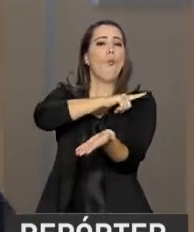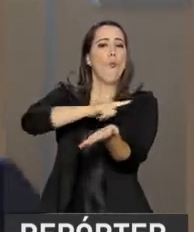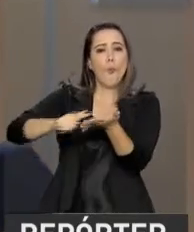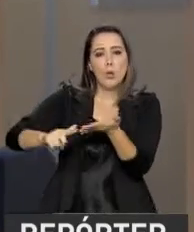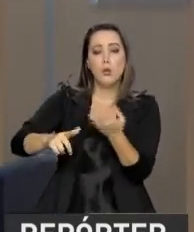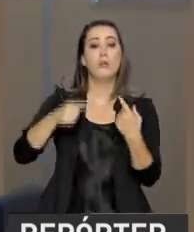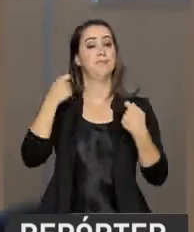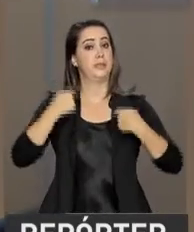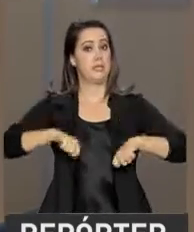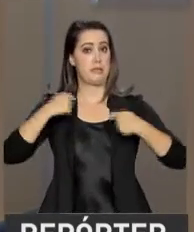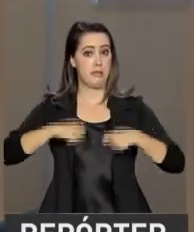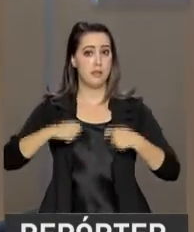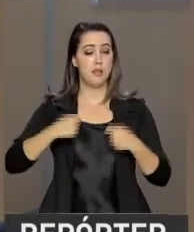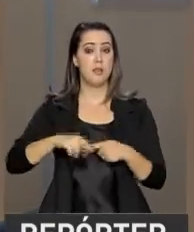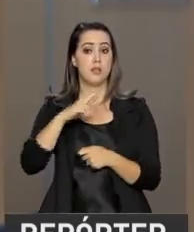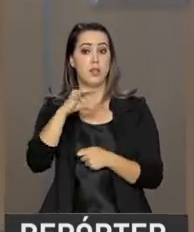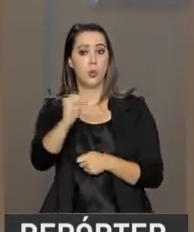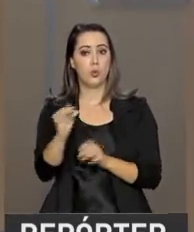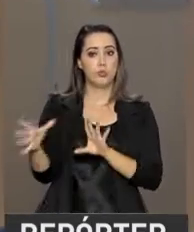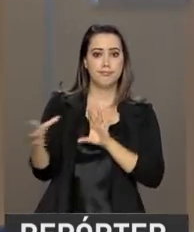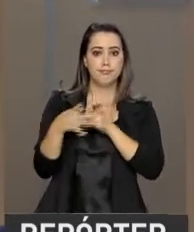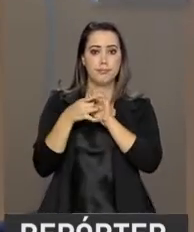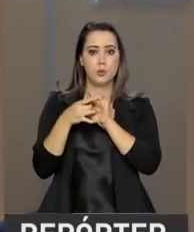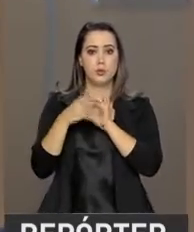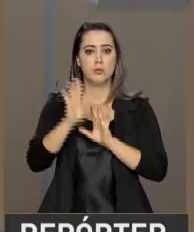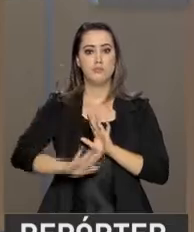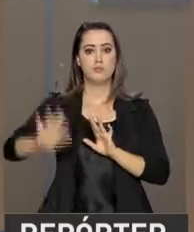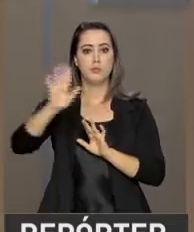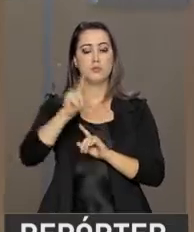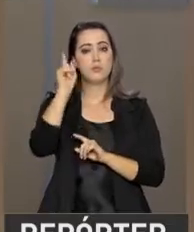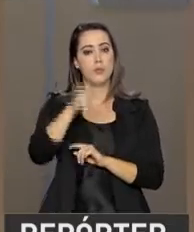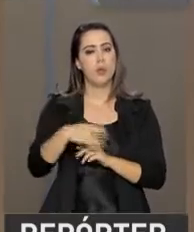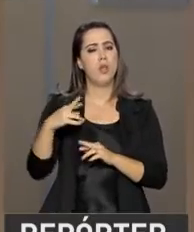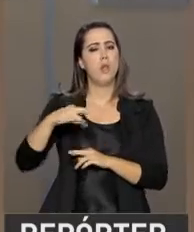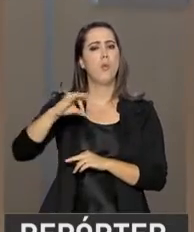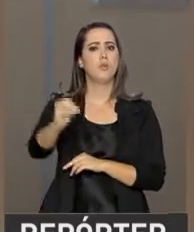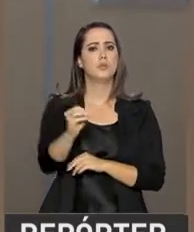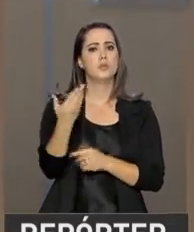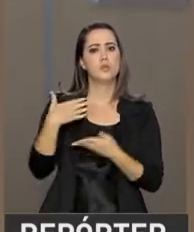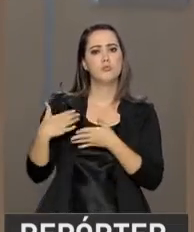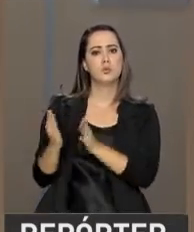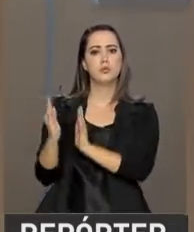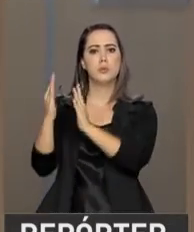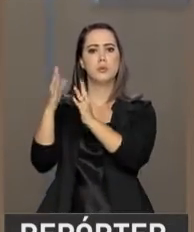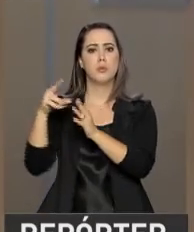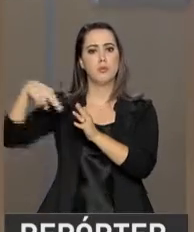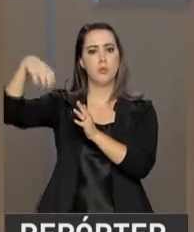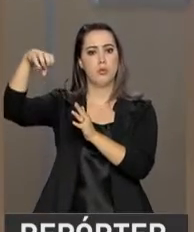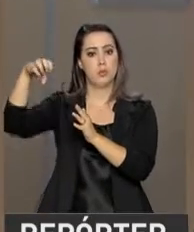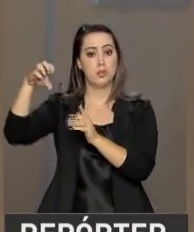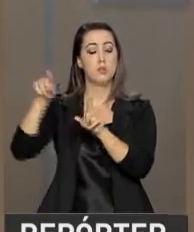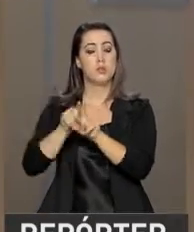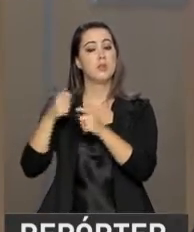o são francisco é o rio da integração nacional é o rick tem a transposição para o nordeste e se a gente não